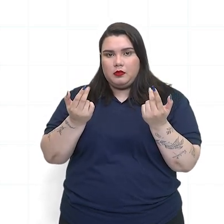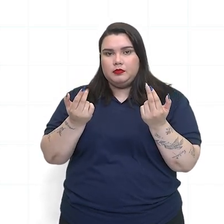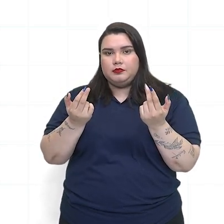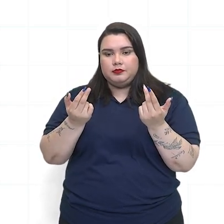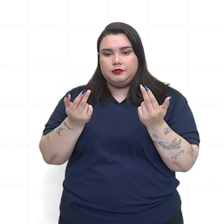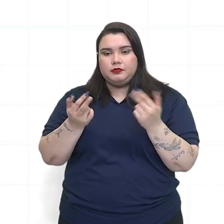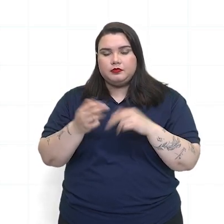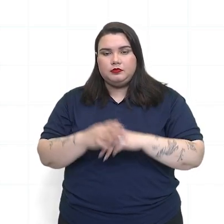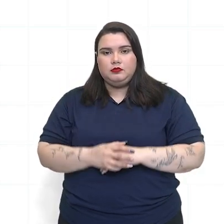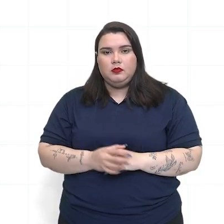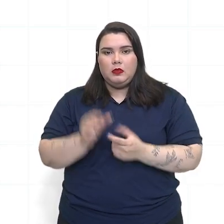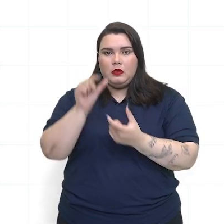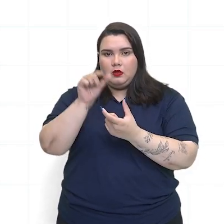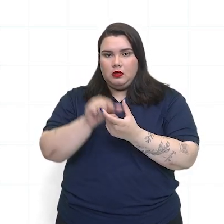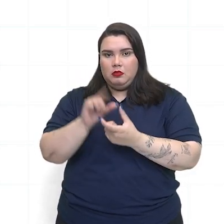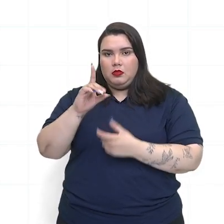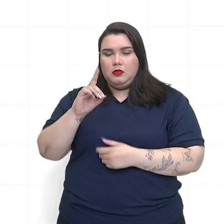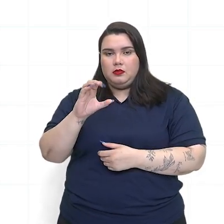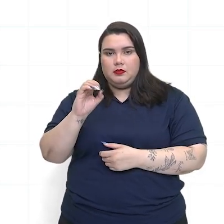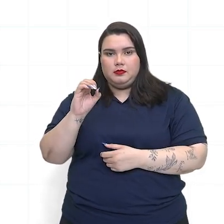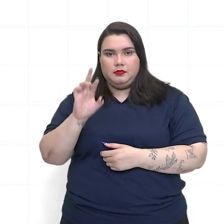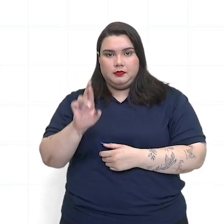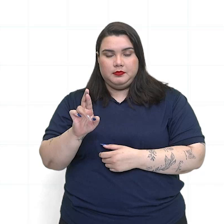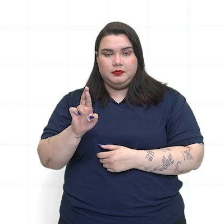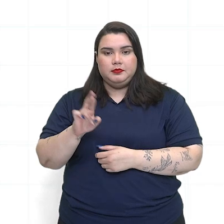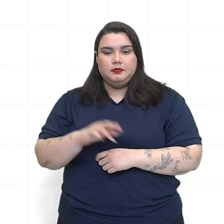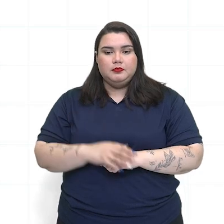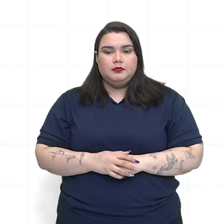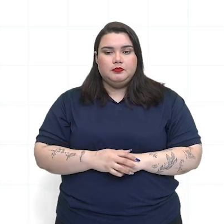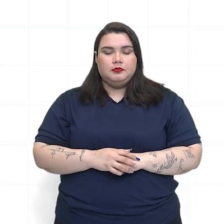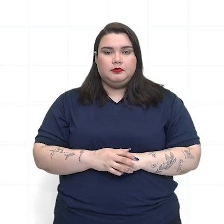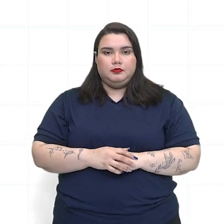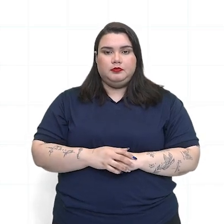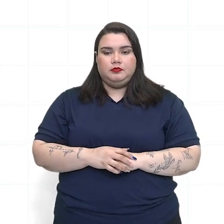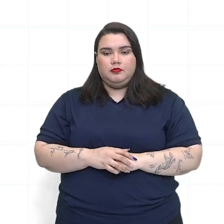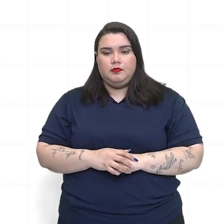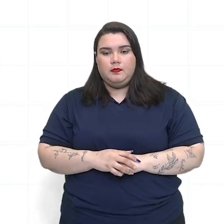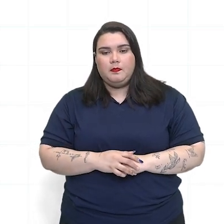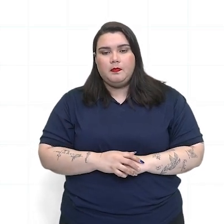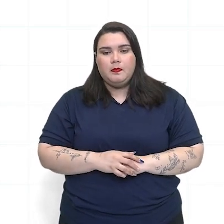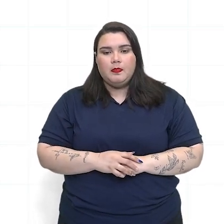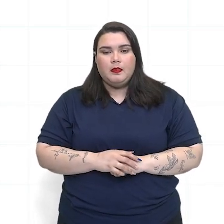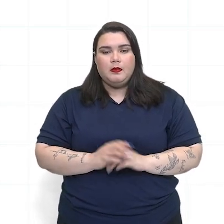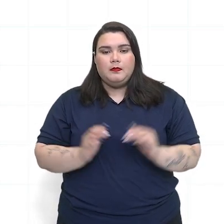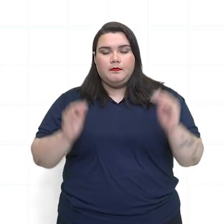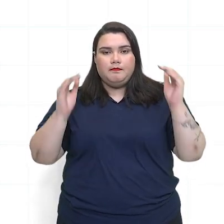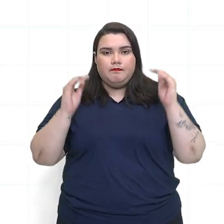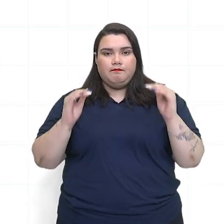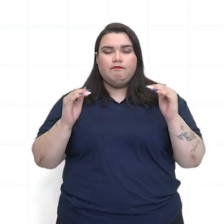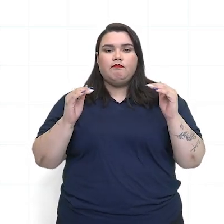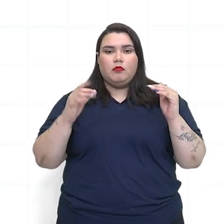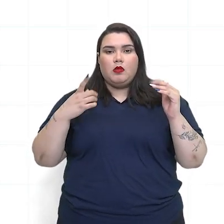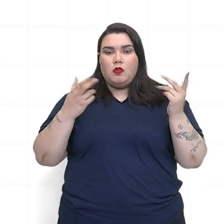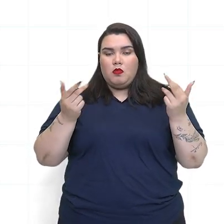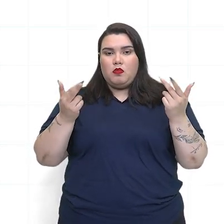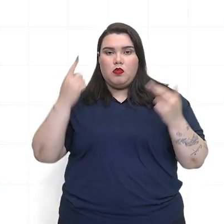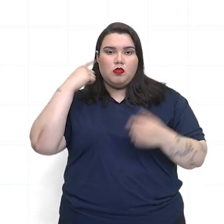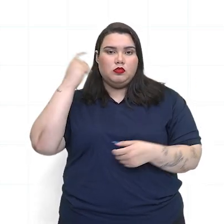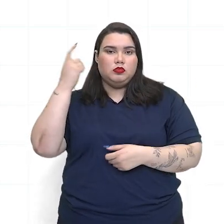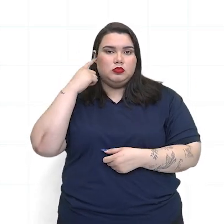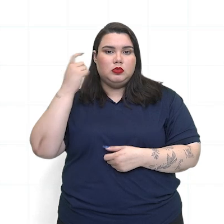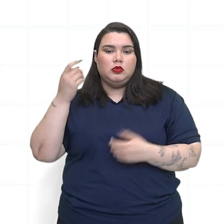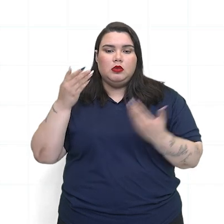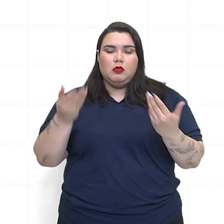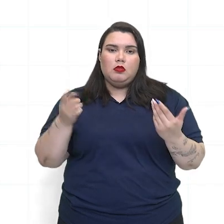palavra, a mesma sílaba, a palavra dor aí, né, da palavra fingidor, combina com a palavra dor. Então tem o mesmo som. Então elas